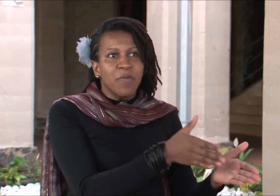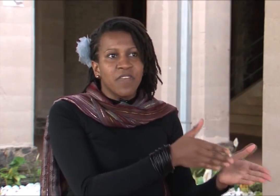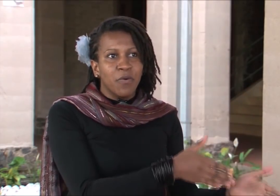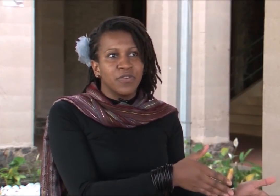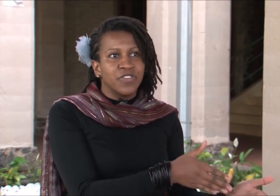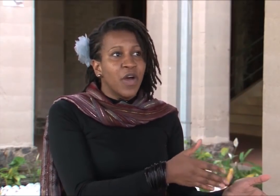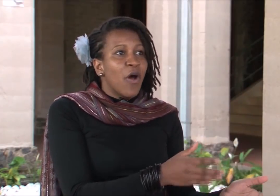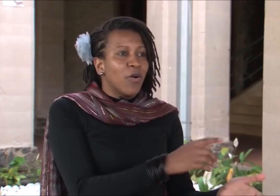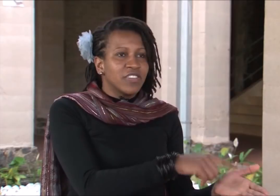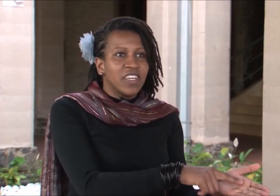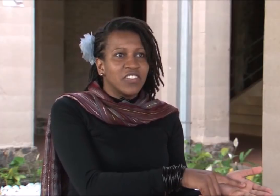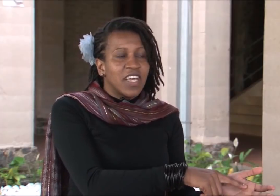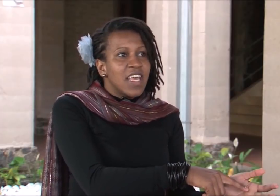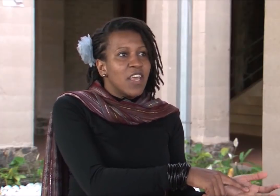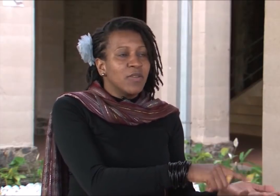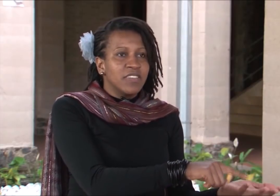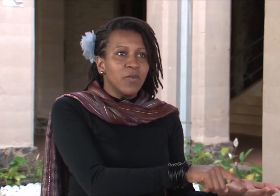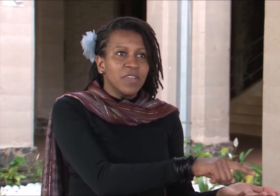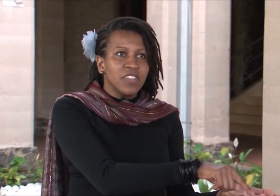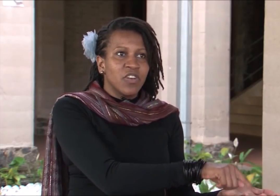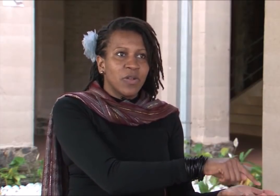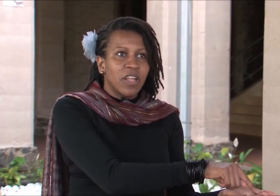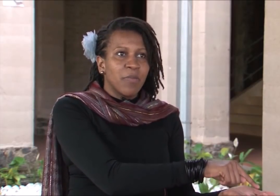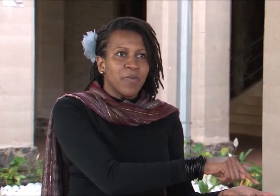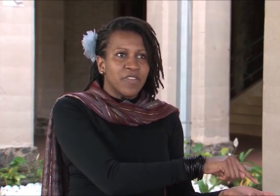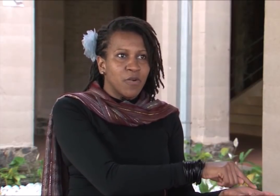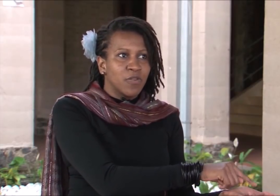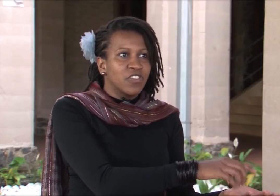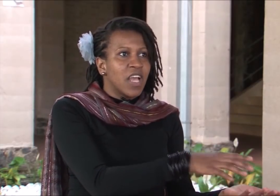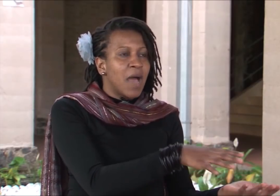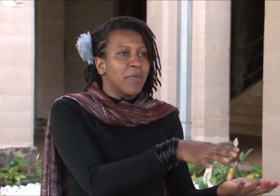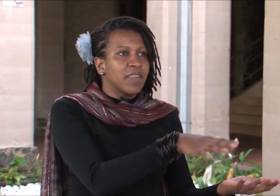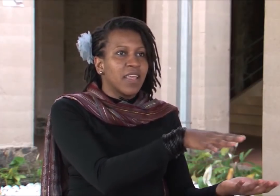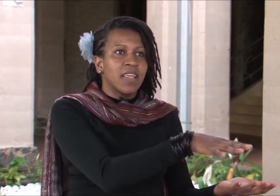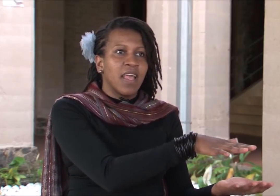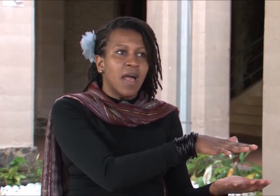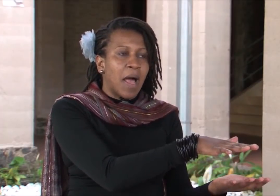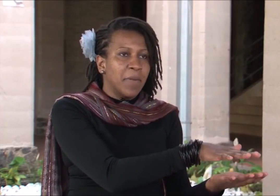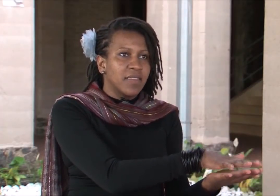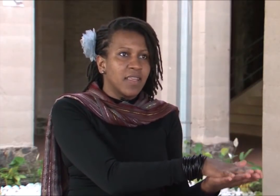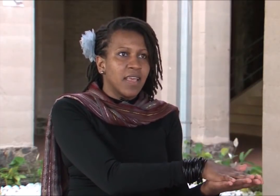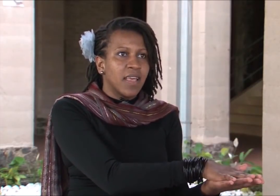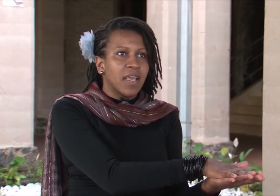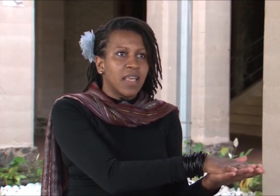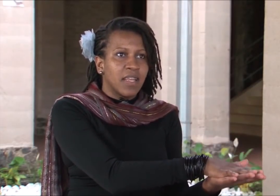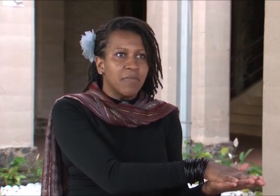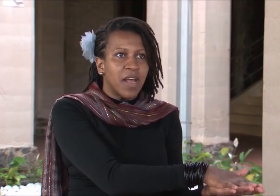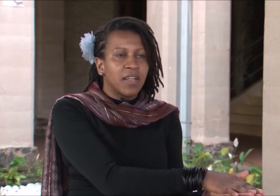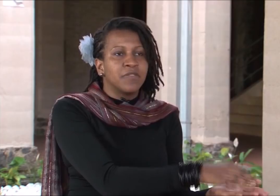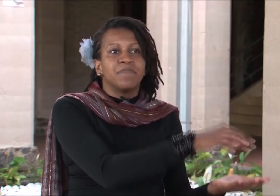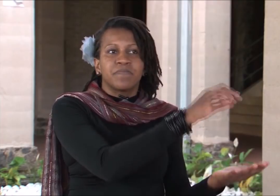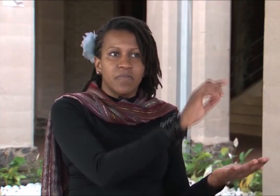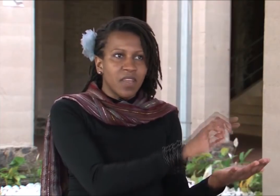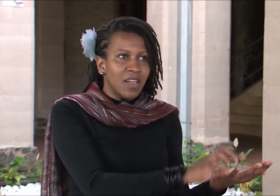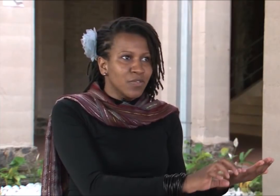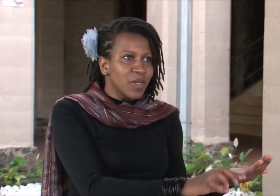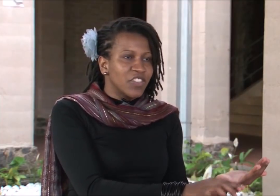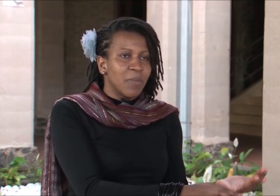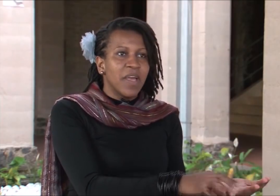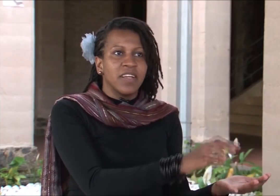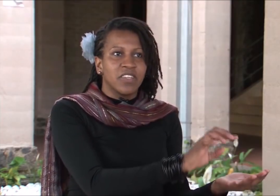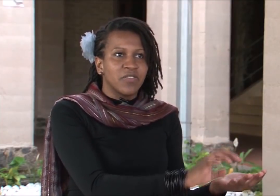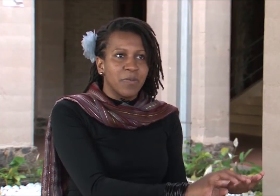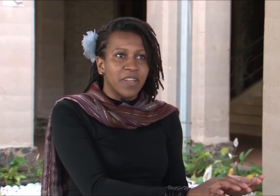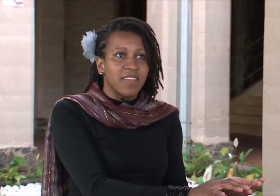cuidar da própria saúde. Ou seja, eu ensino o paciente a cuidar da própria saúde, a manter equilibrado a